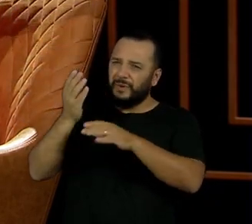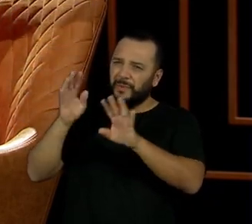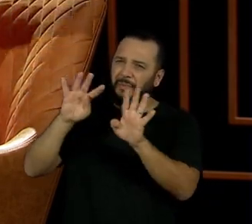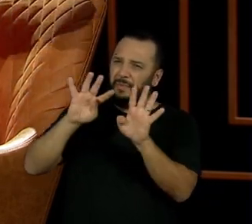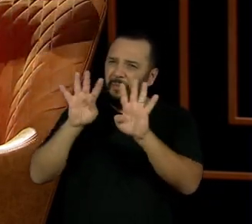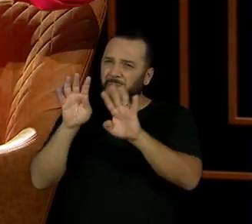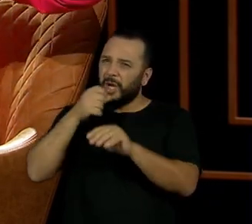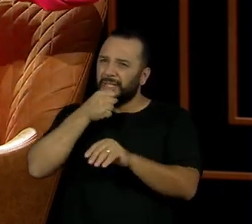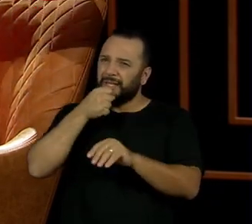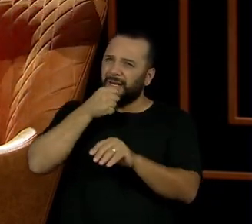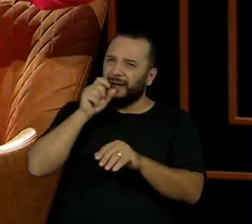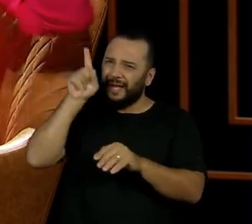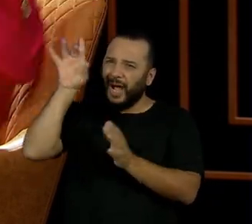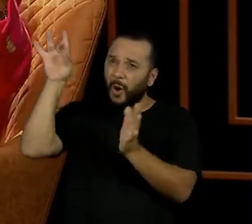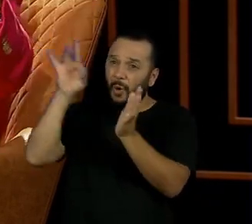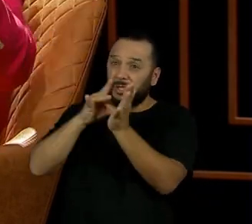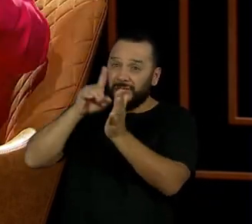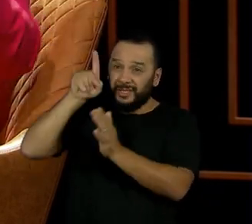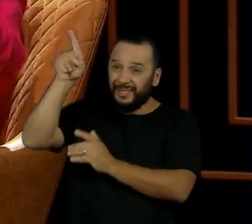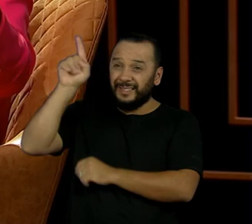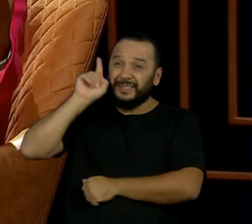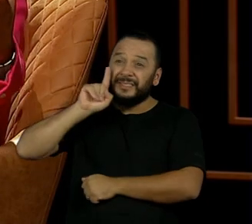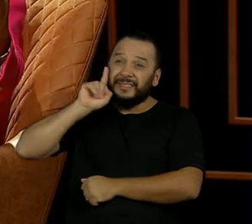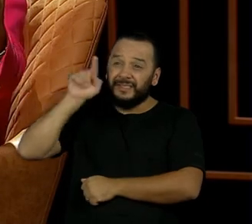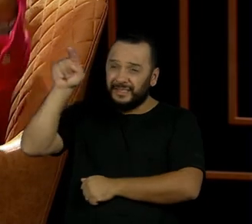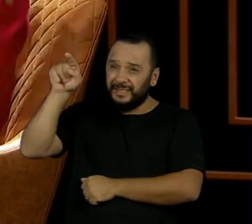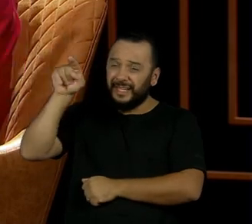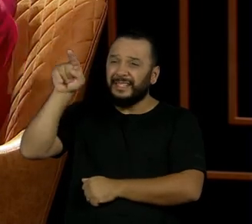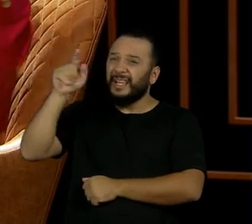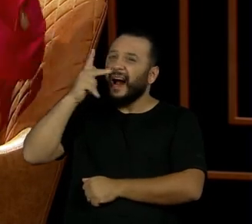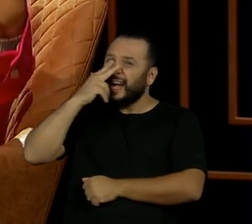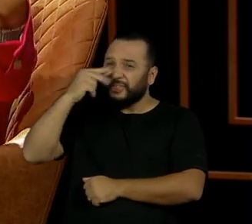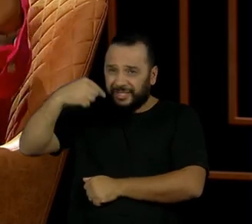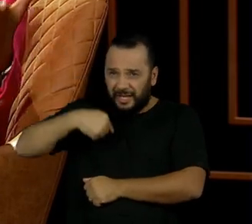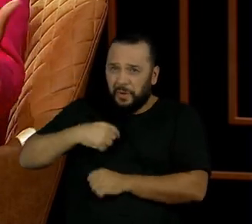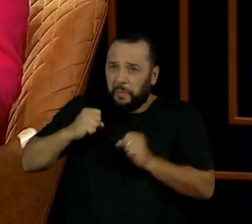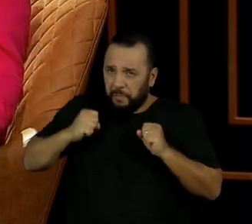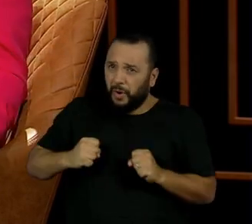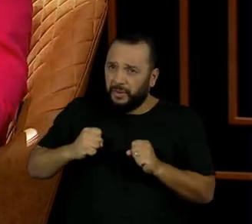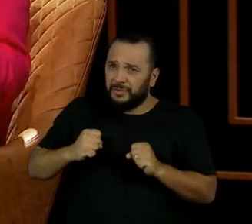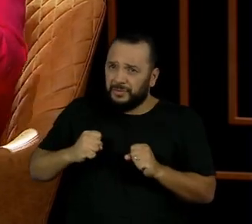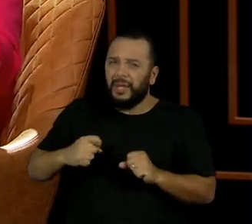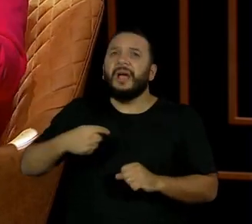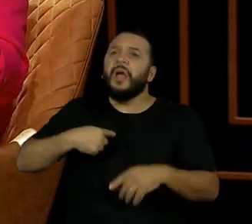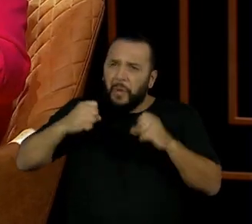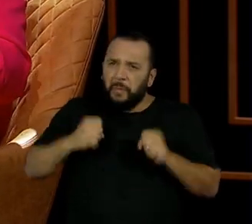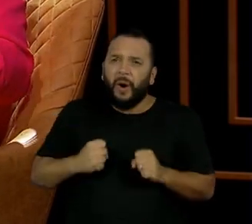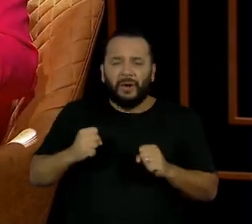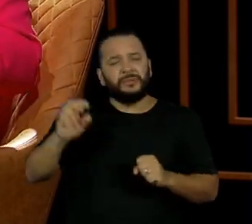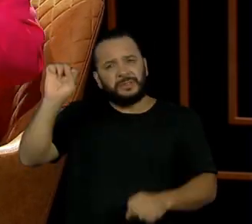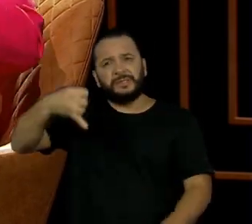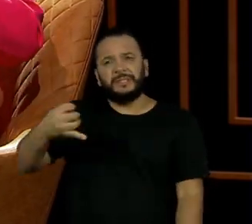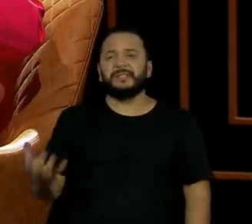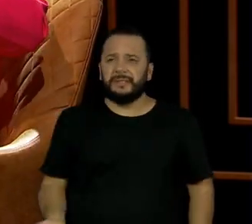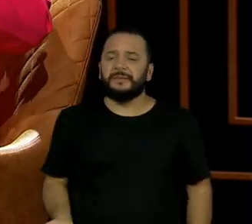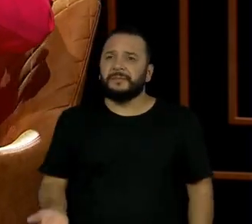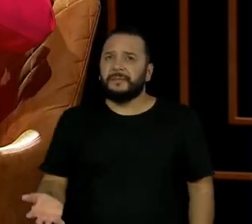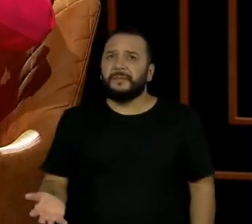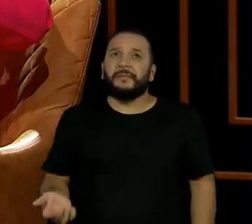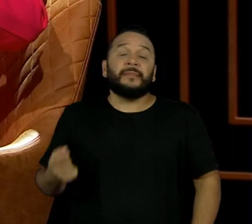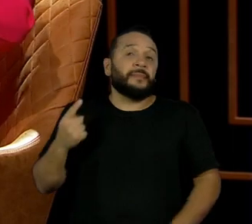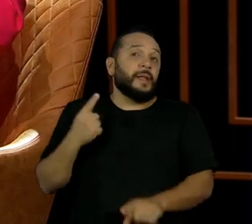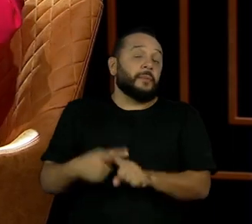o original ali a galera original se eles acham que eu posso porque que eu não acho que eu posso porque tipo da forma eles